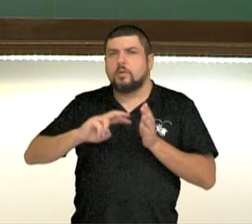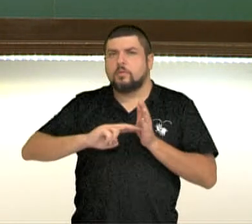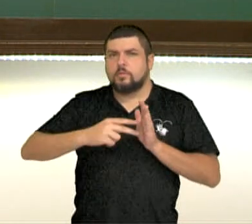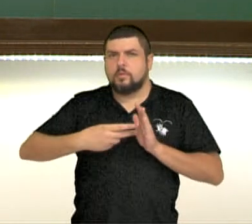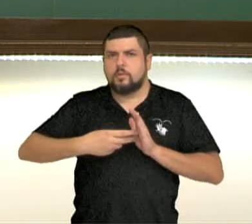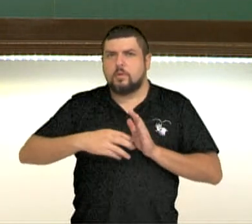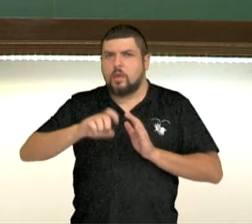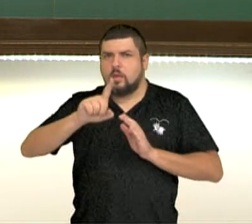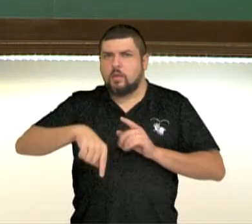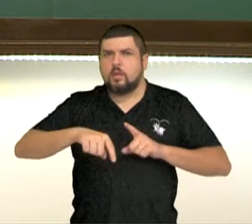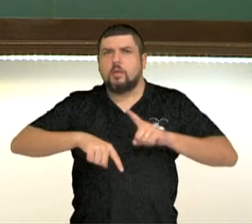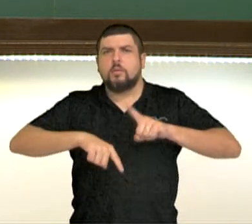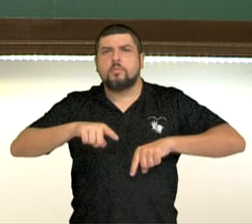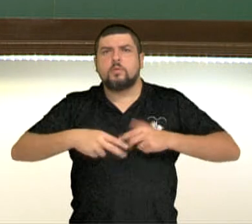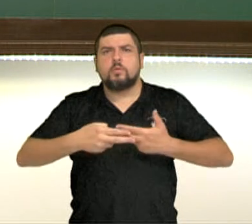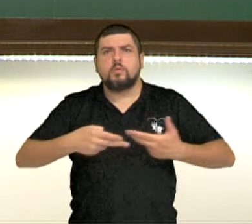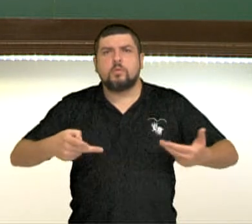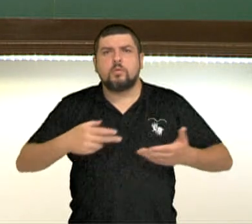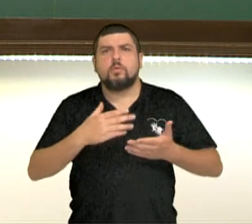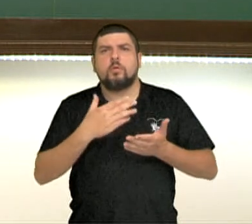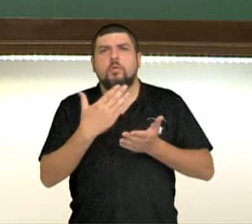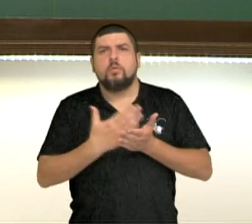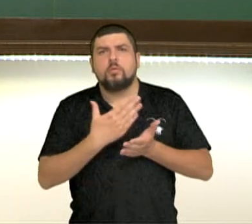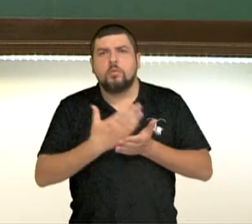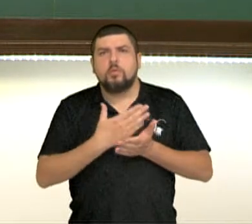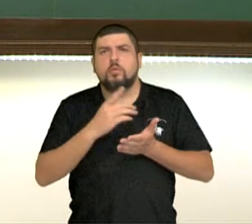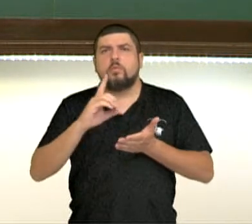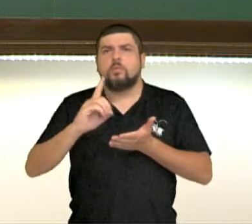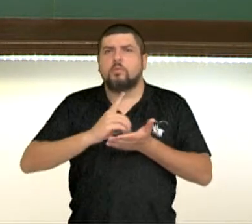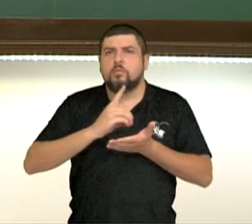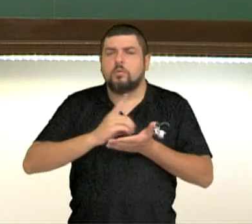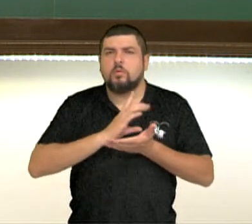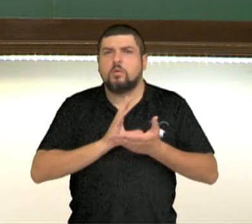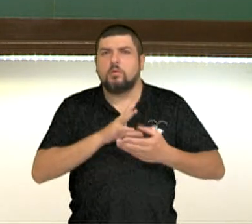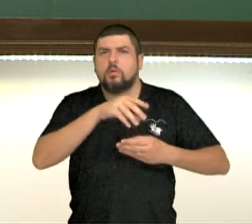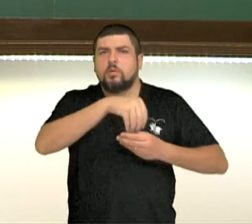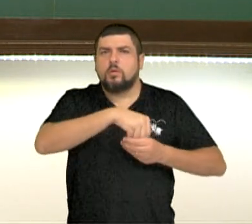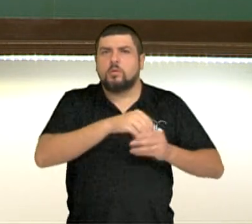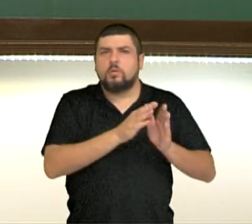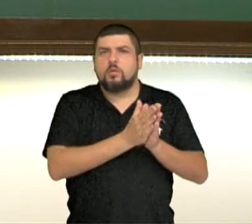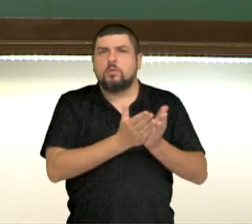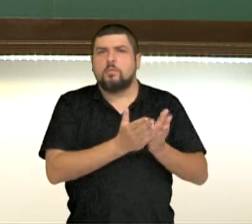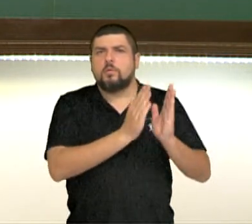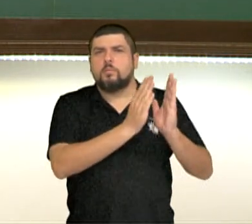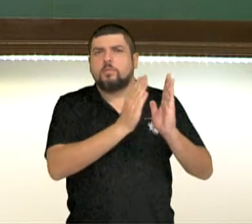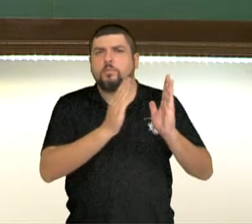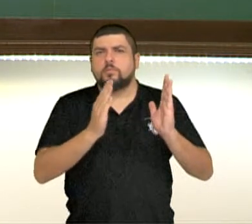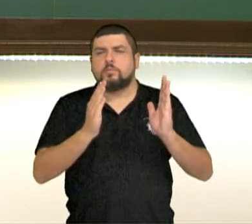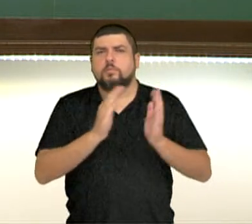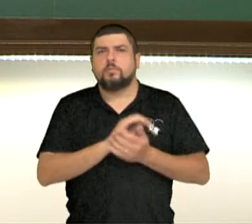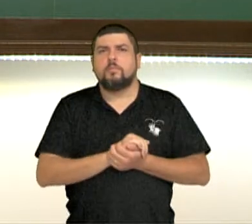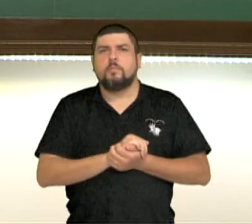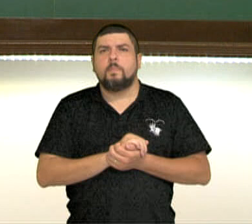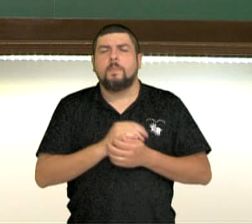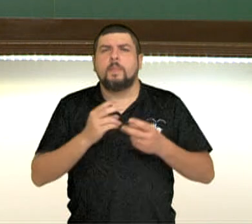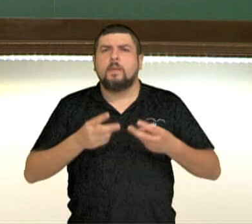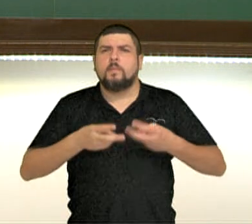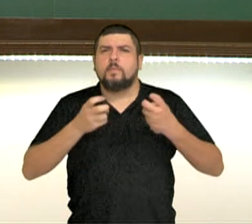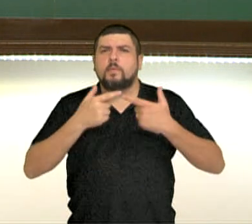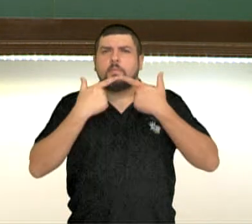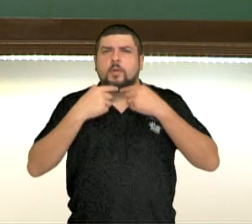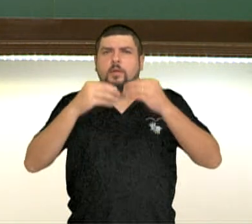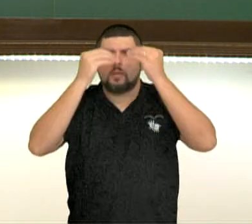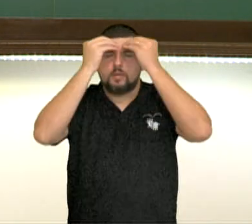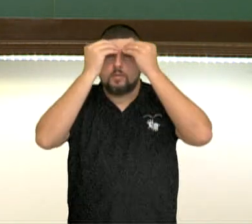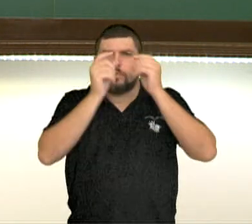os livros, os dicionários que estão na biblioteca. Então, veja, a linguagem é uma linguagem o quê?